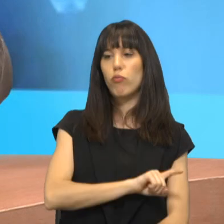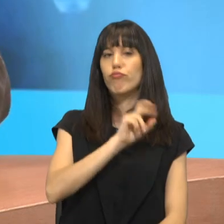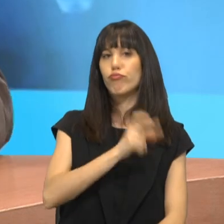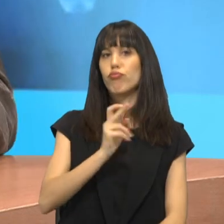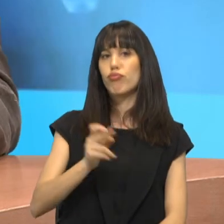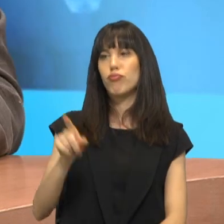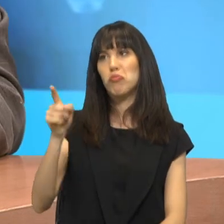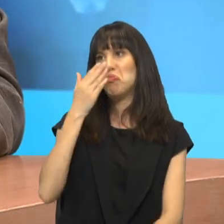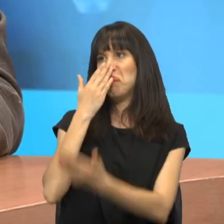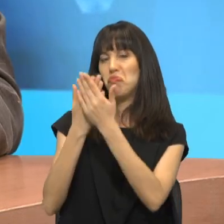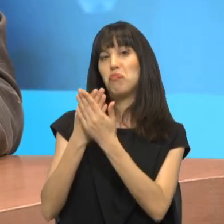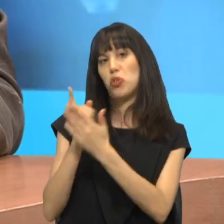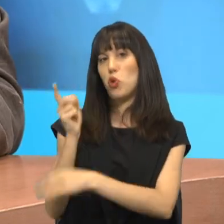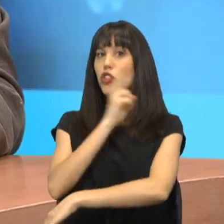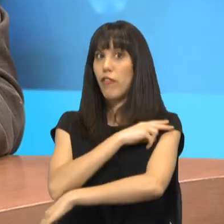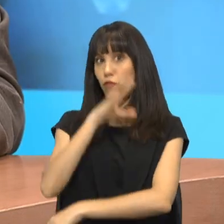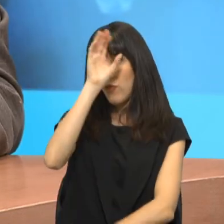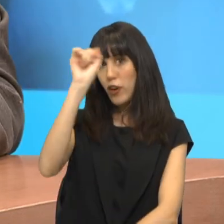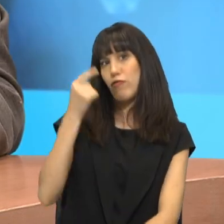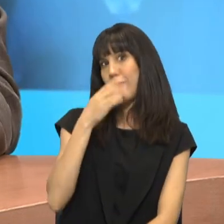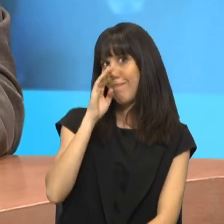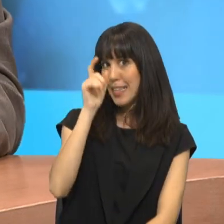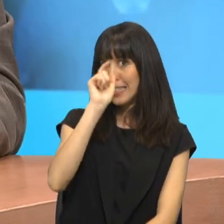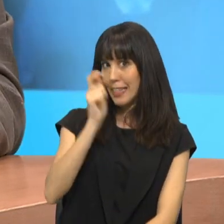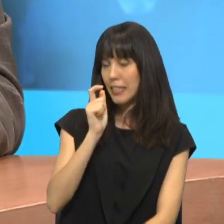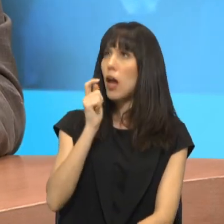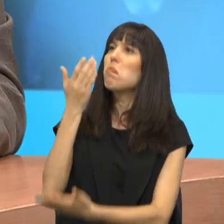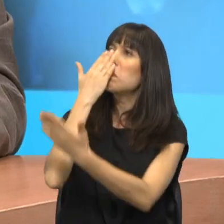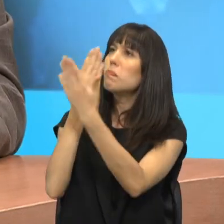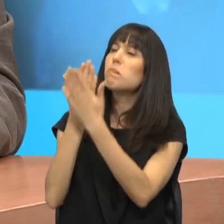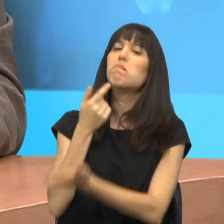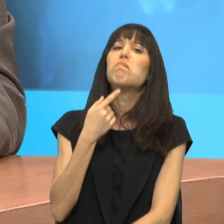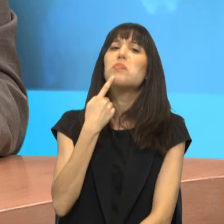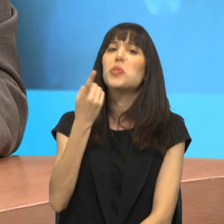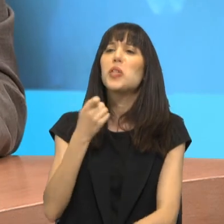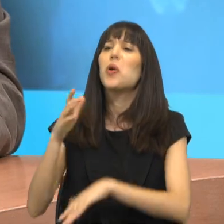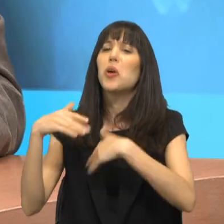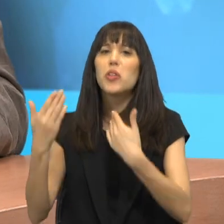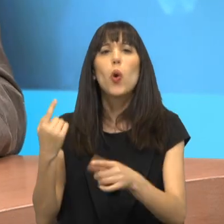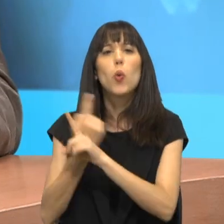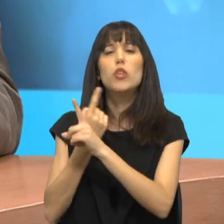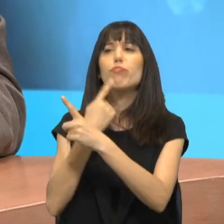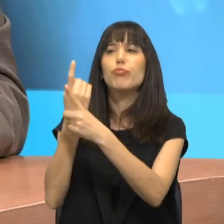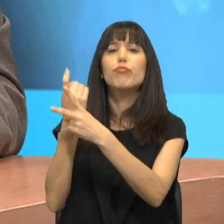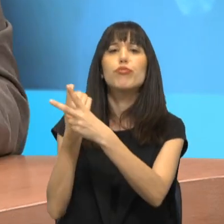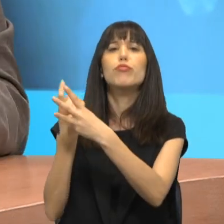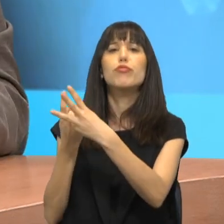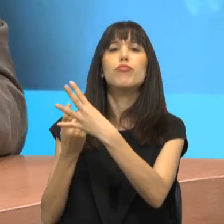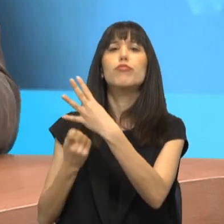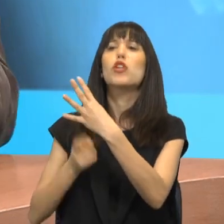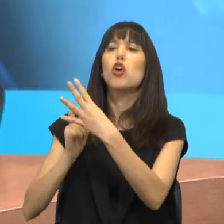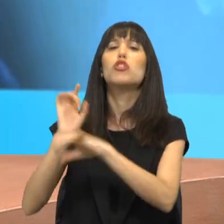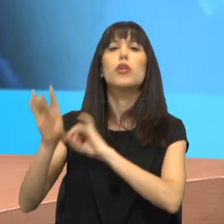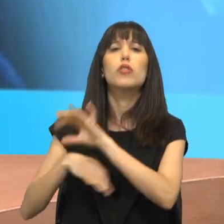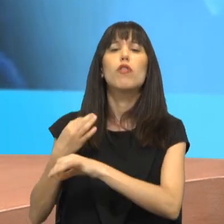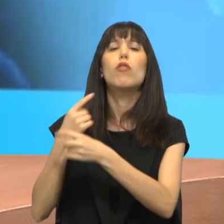chefe do governo, a Salazar, questionando sobre vários pontos do regime e, sobretudo,